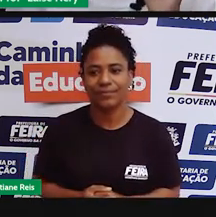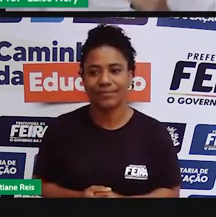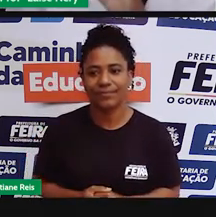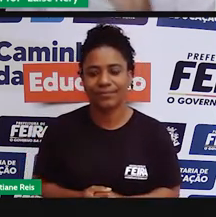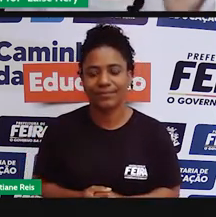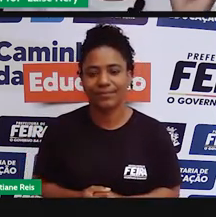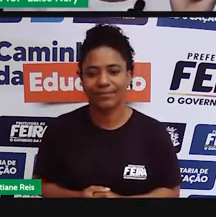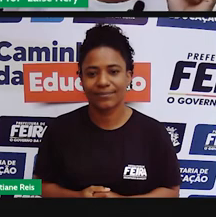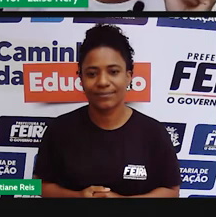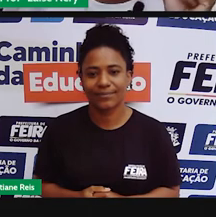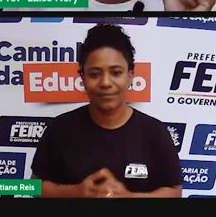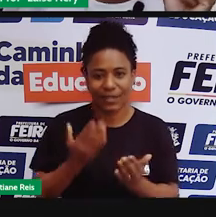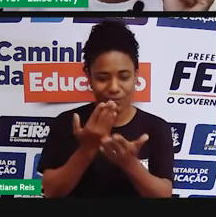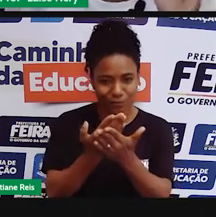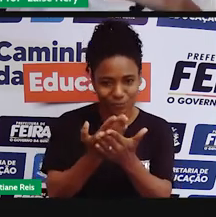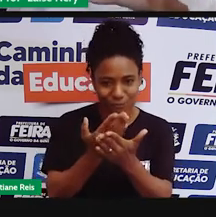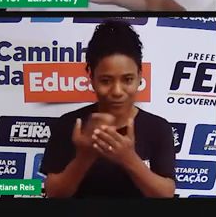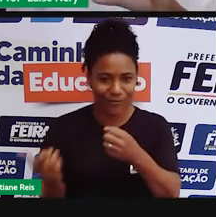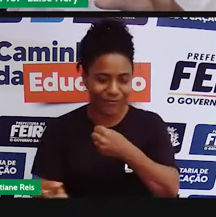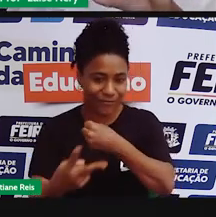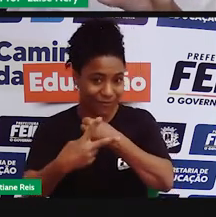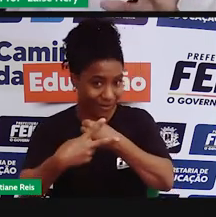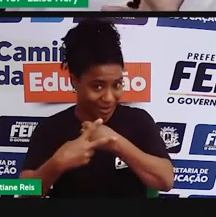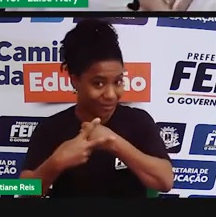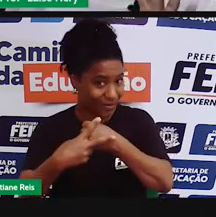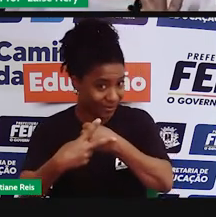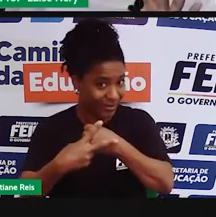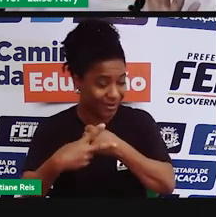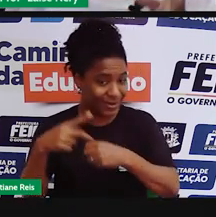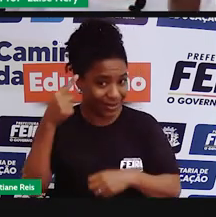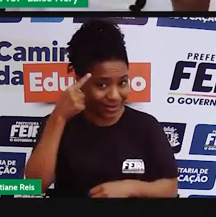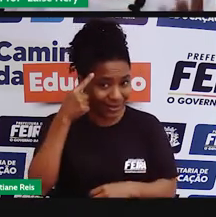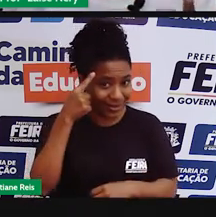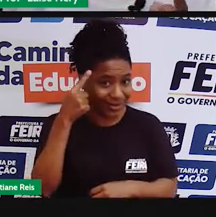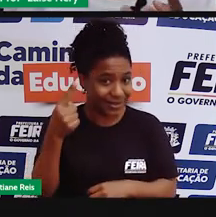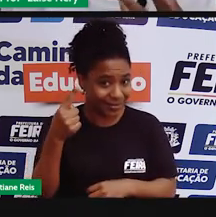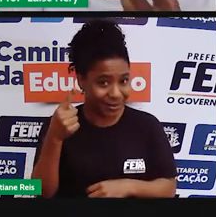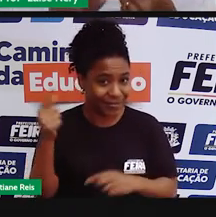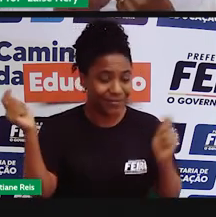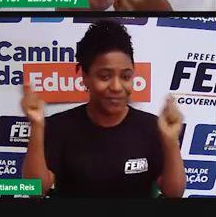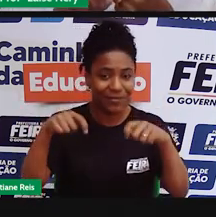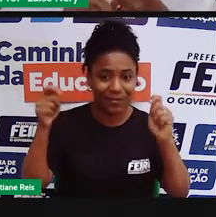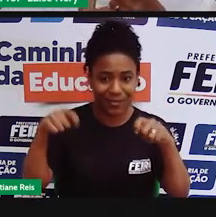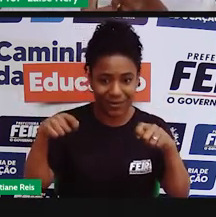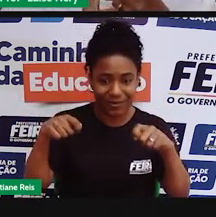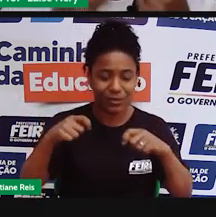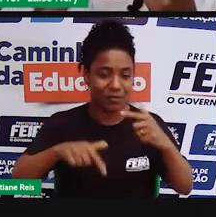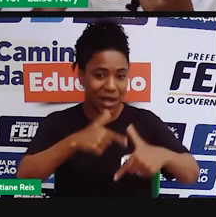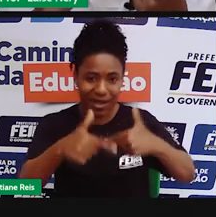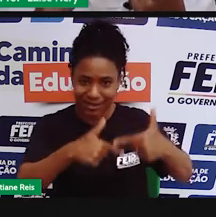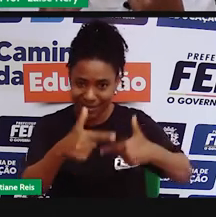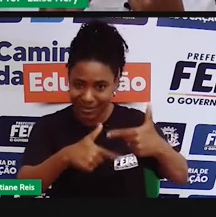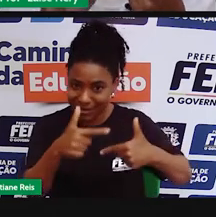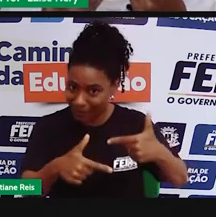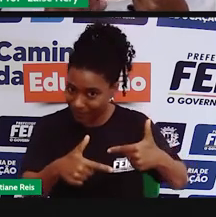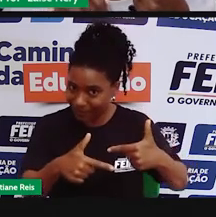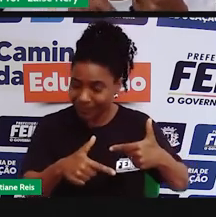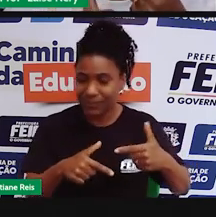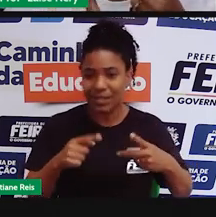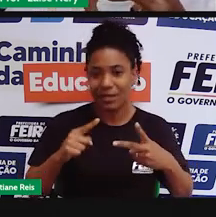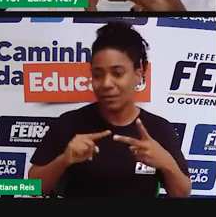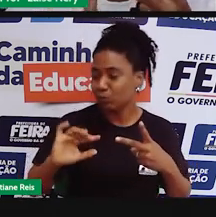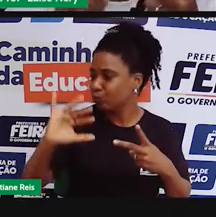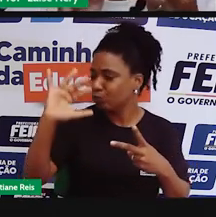Vocês estudaram sobre os verbos. Lembram que eles podem expressar uma ação, um fenômeno